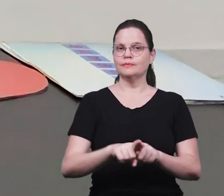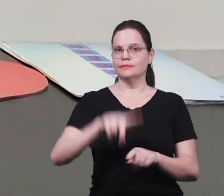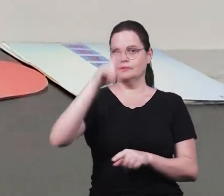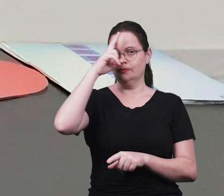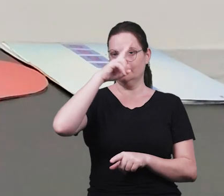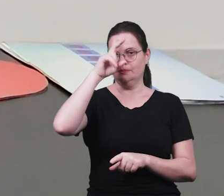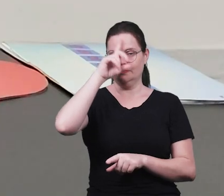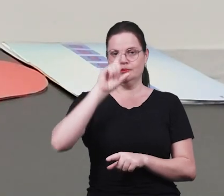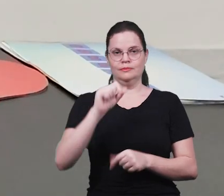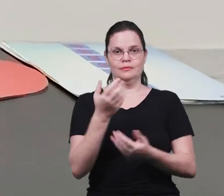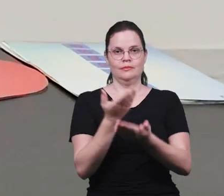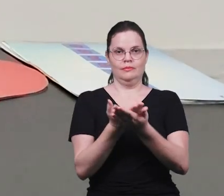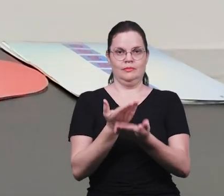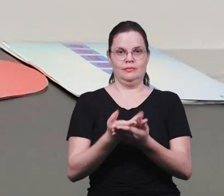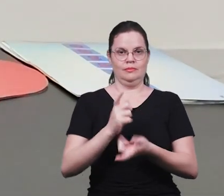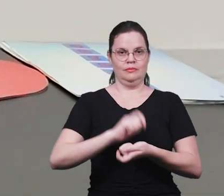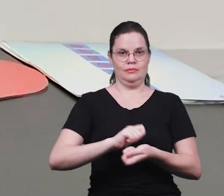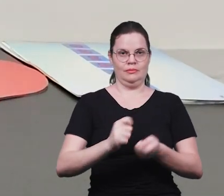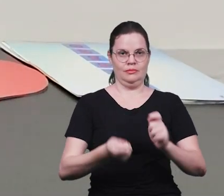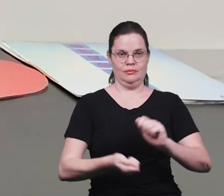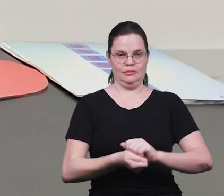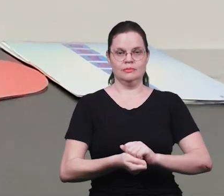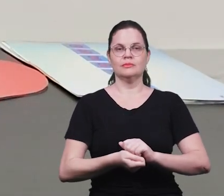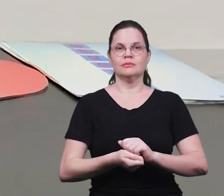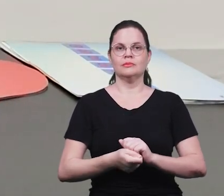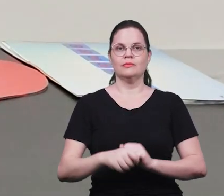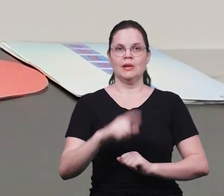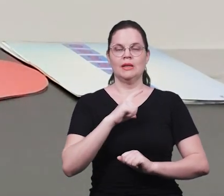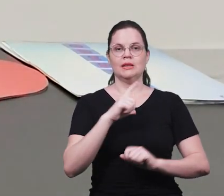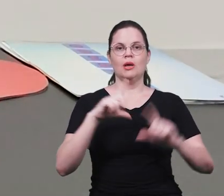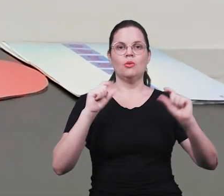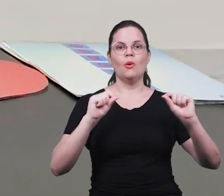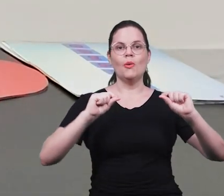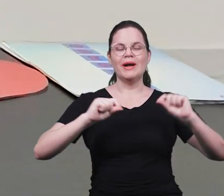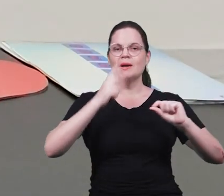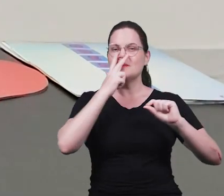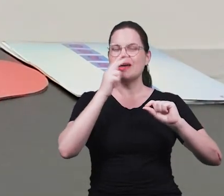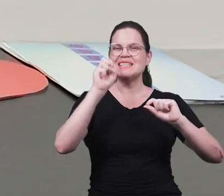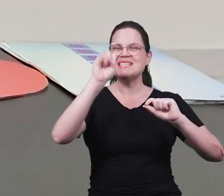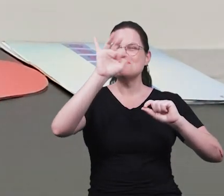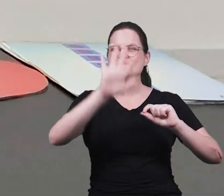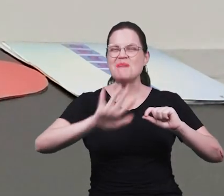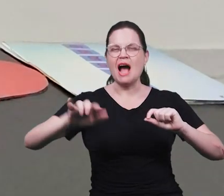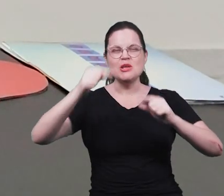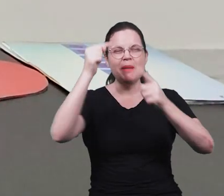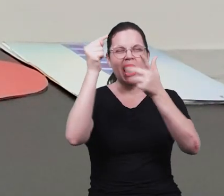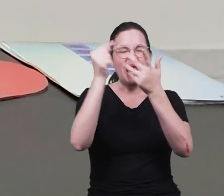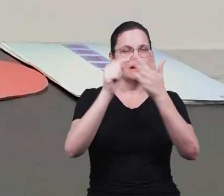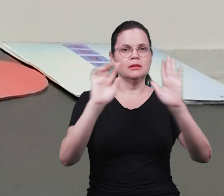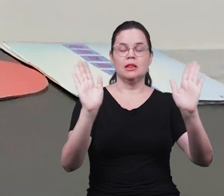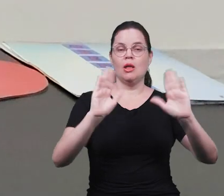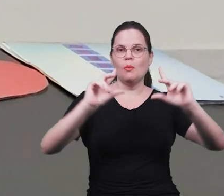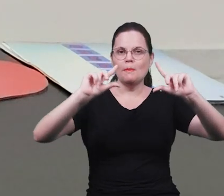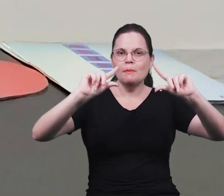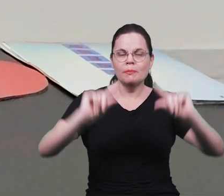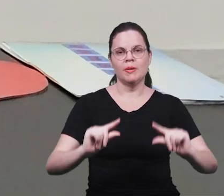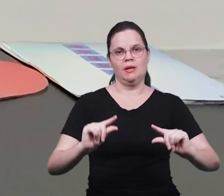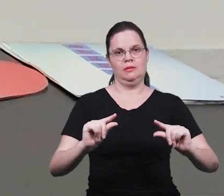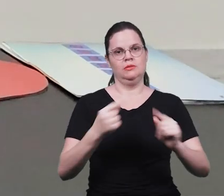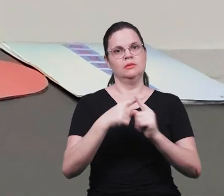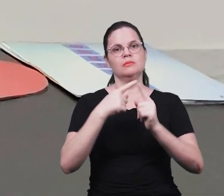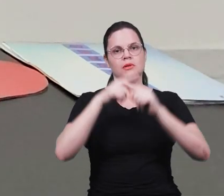Então, lembrando que as aulas adaptadas, elas têm uma redução dos estímulos. Então, por exemplo,